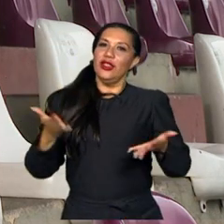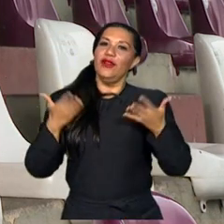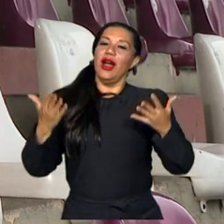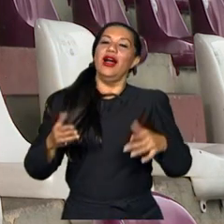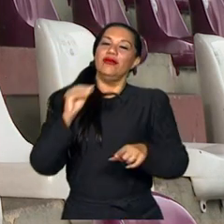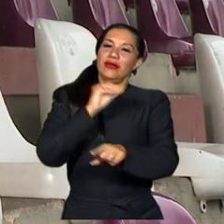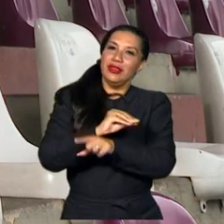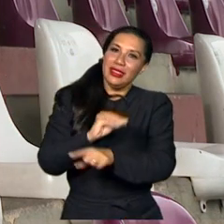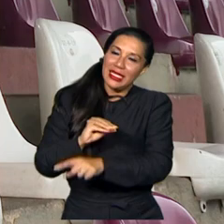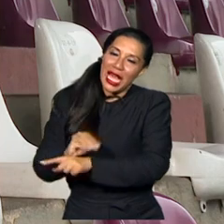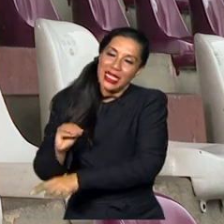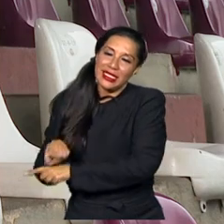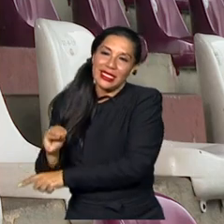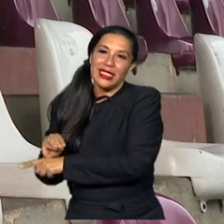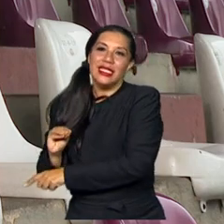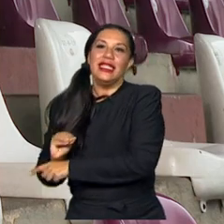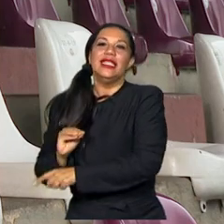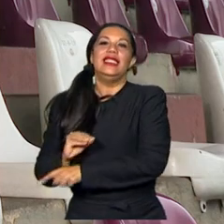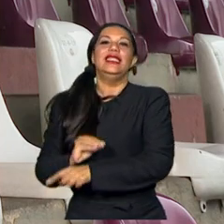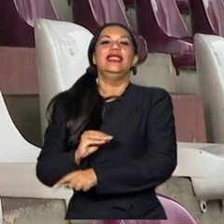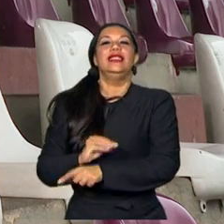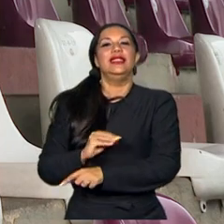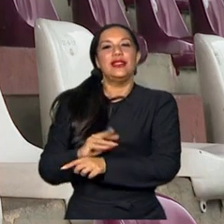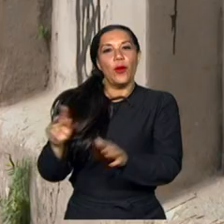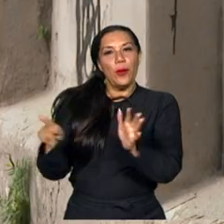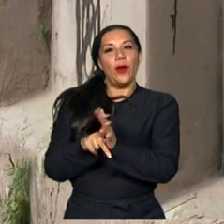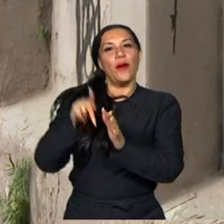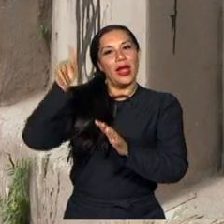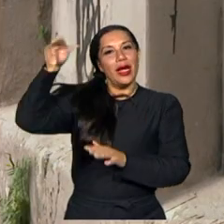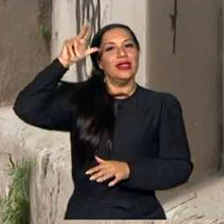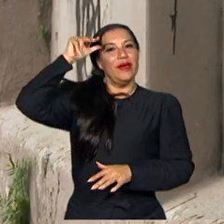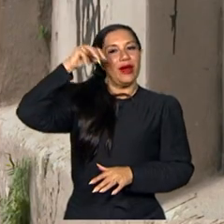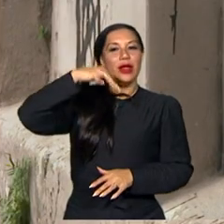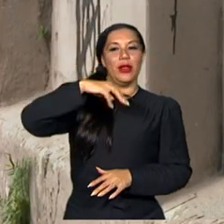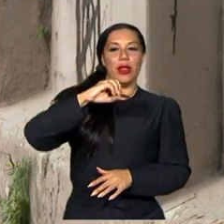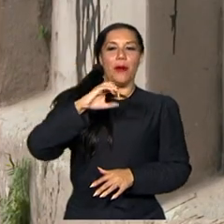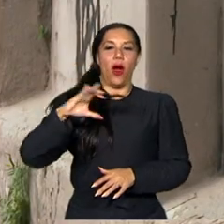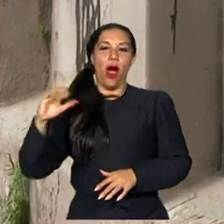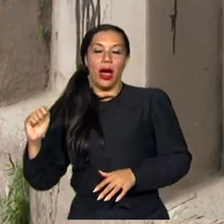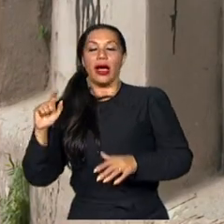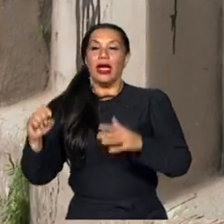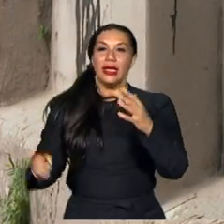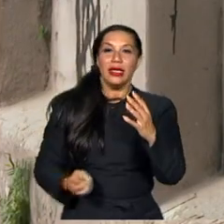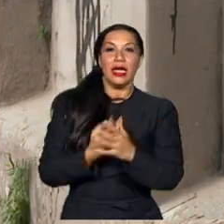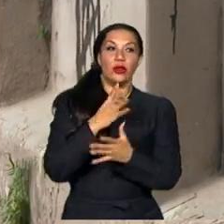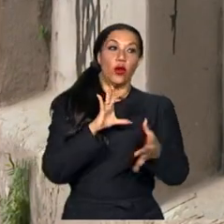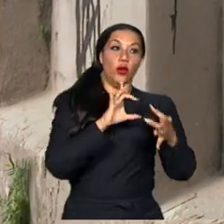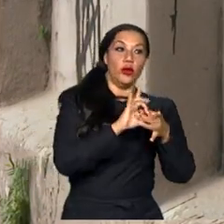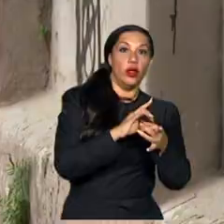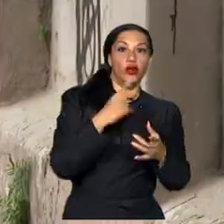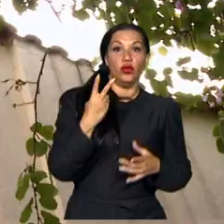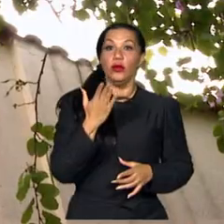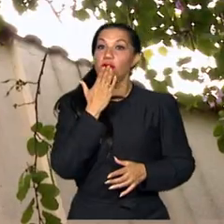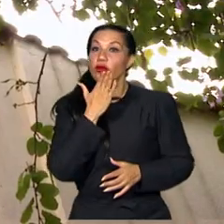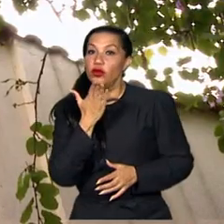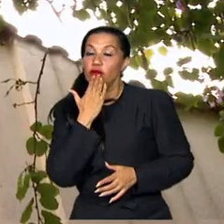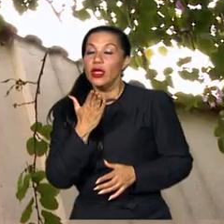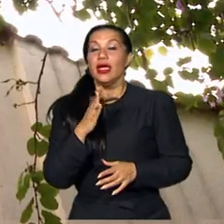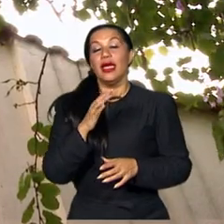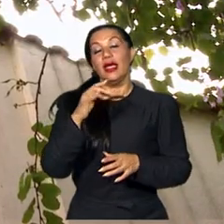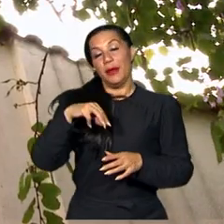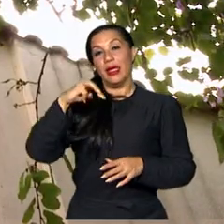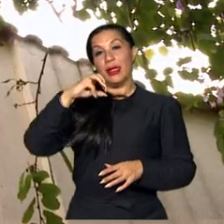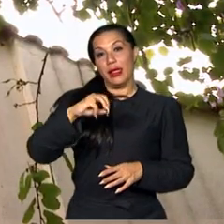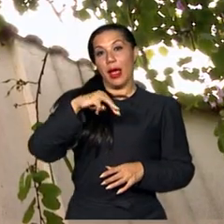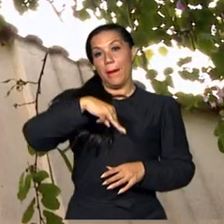criação do hipódromo da Moca. Criado a partir da união de dois outros times amadores da